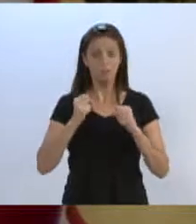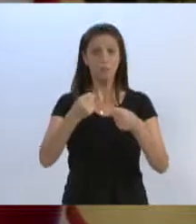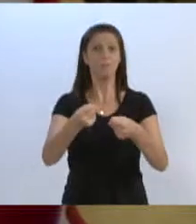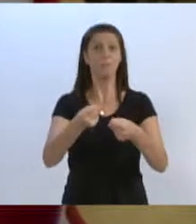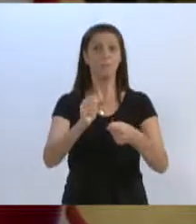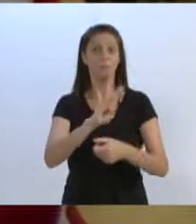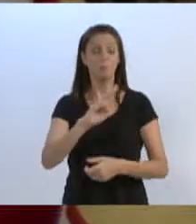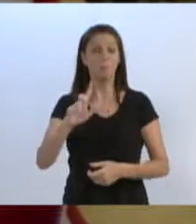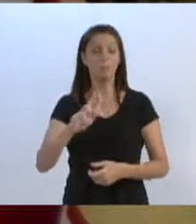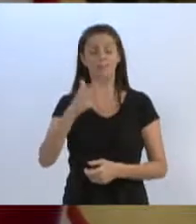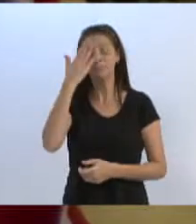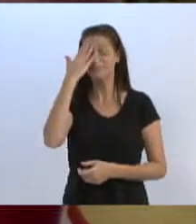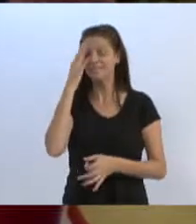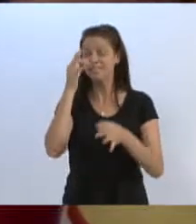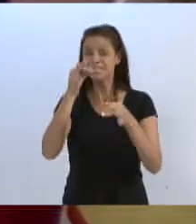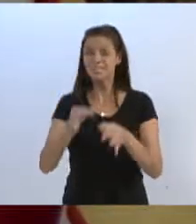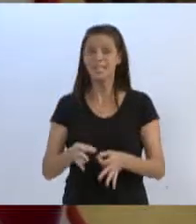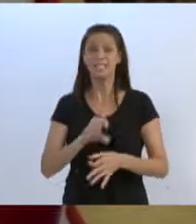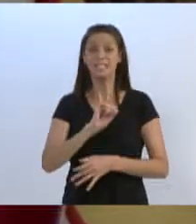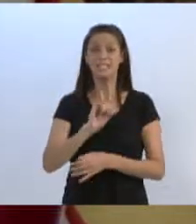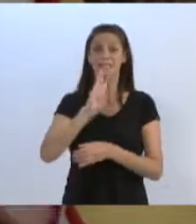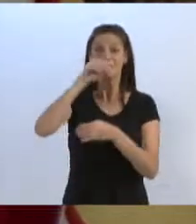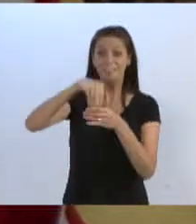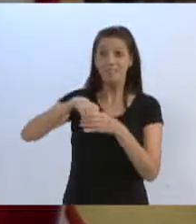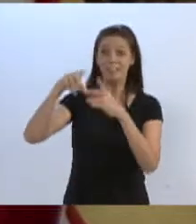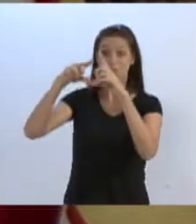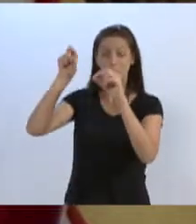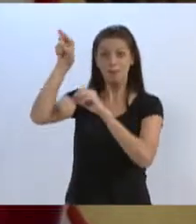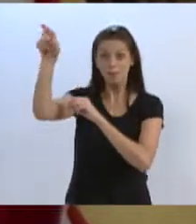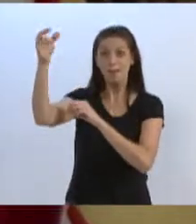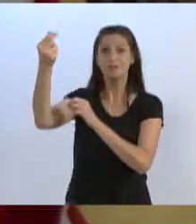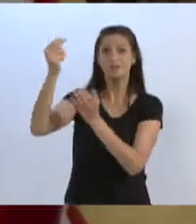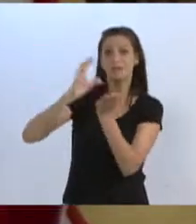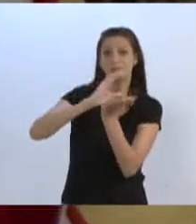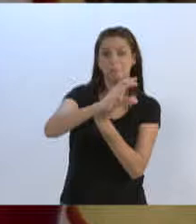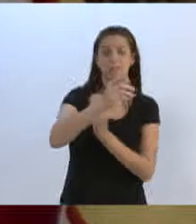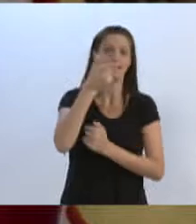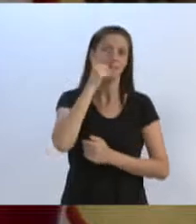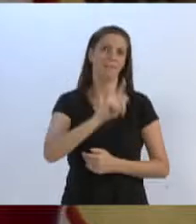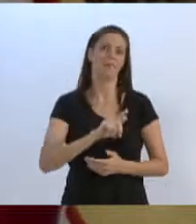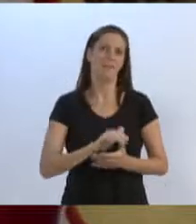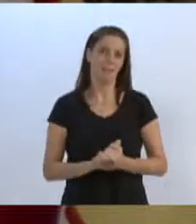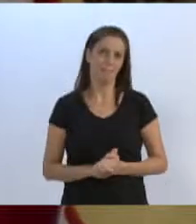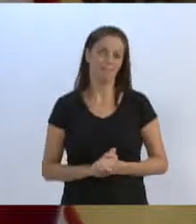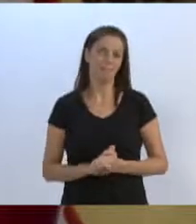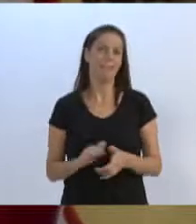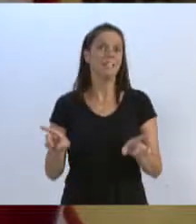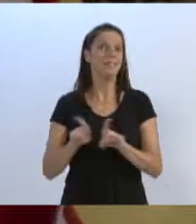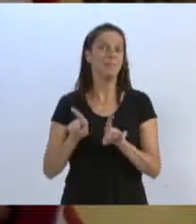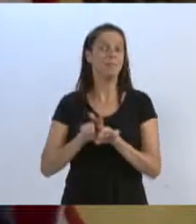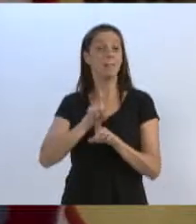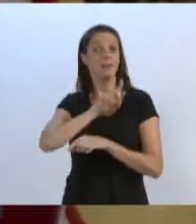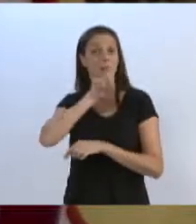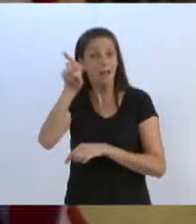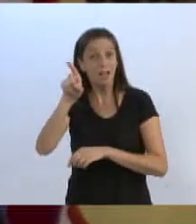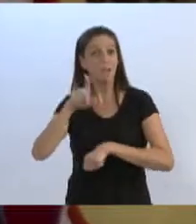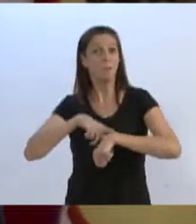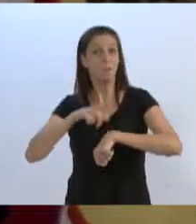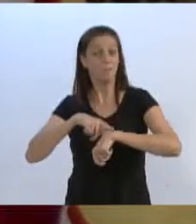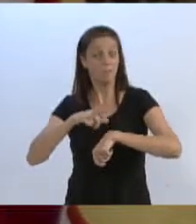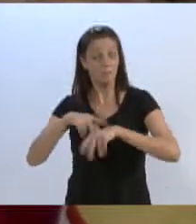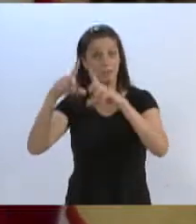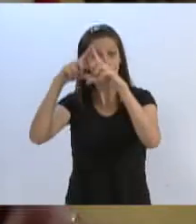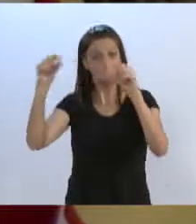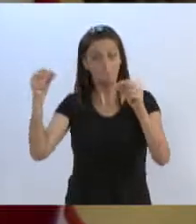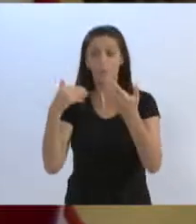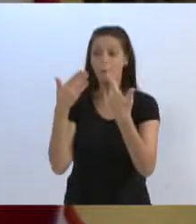certeza que, se estivessem lá em Brasília, iriam acompanhar o ministro e já no meio do acompanhamento já ia pedir, vereador Bruno,